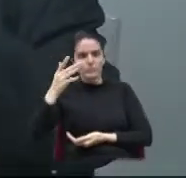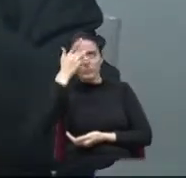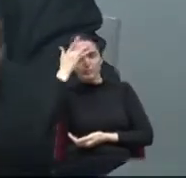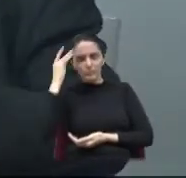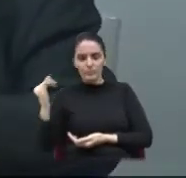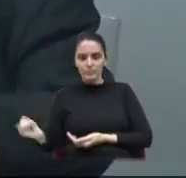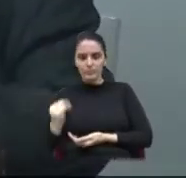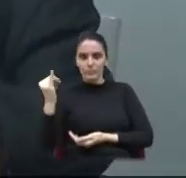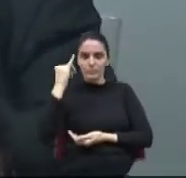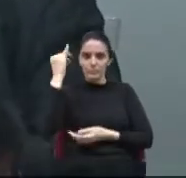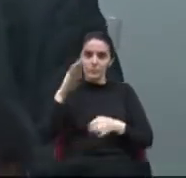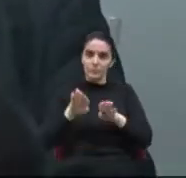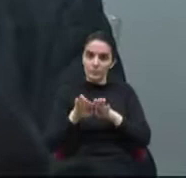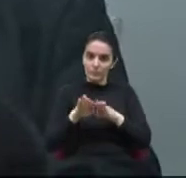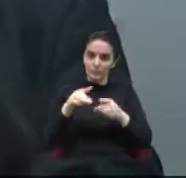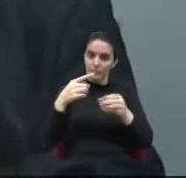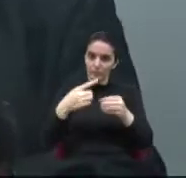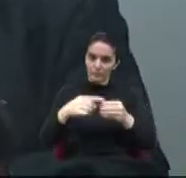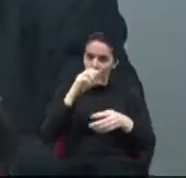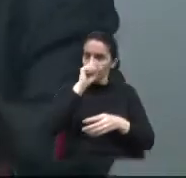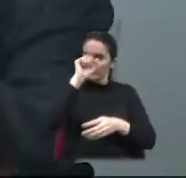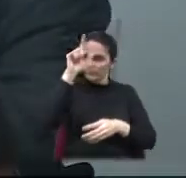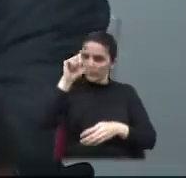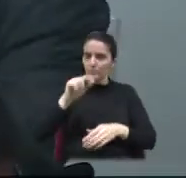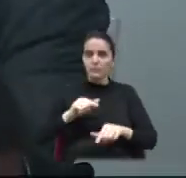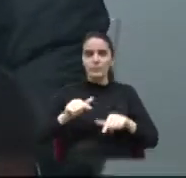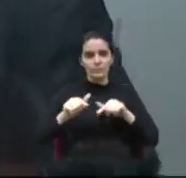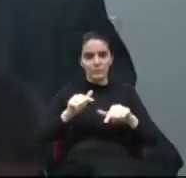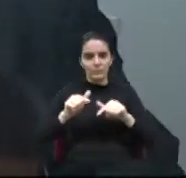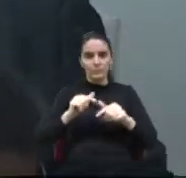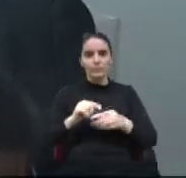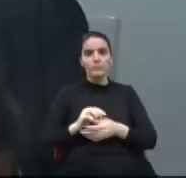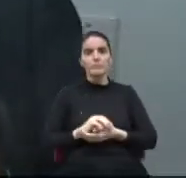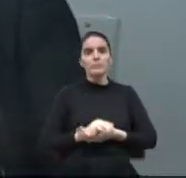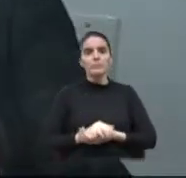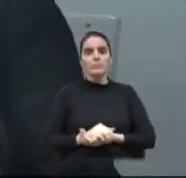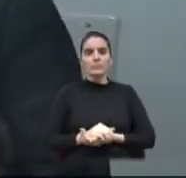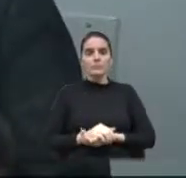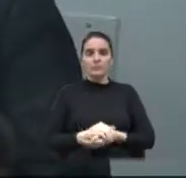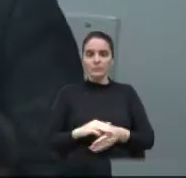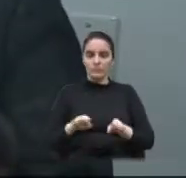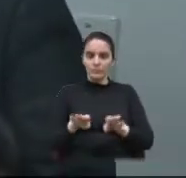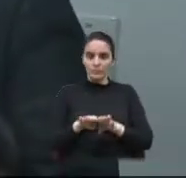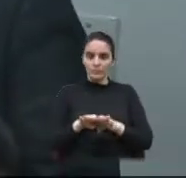na área no trabalho jurídico, e principalmente em cima do